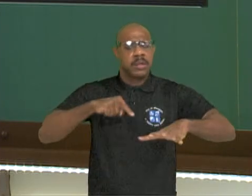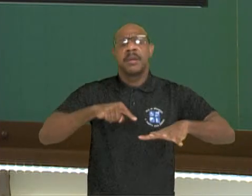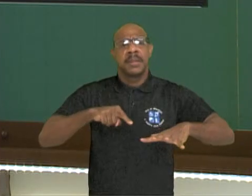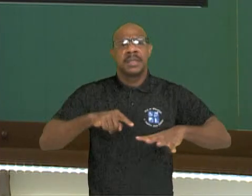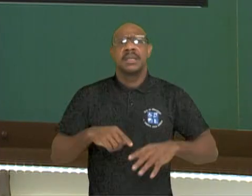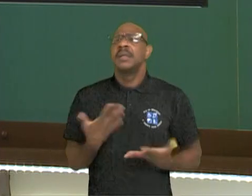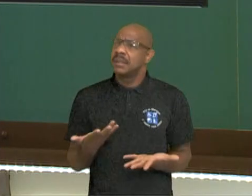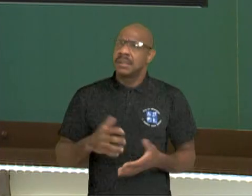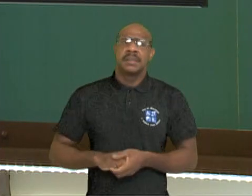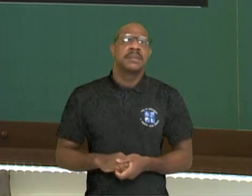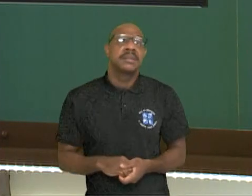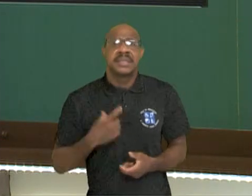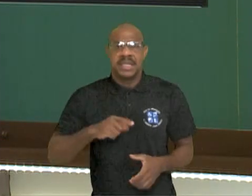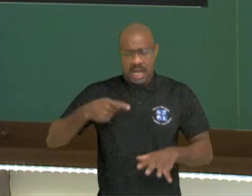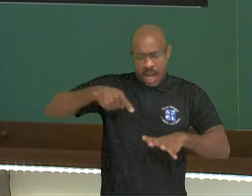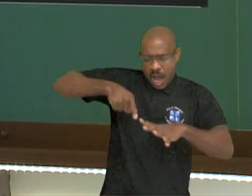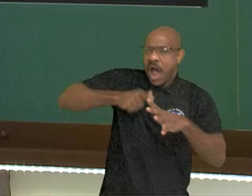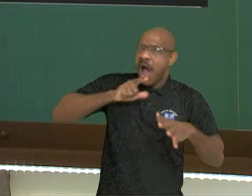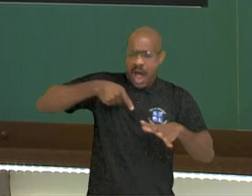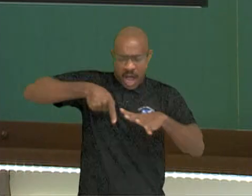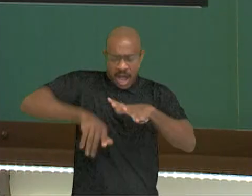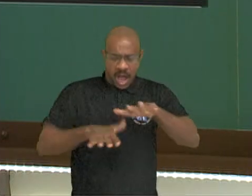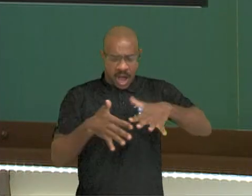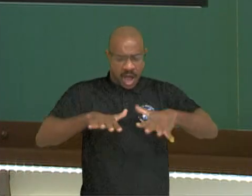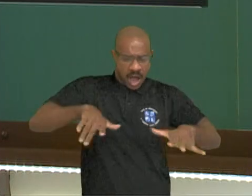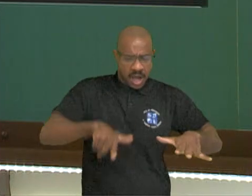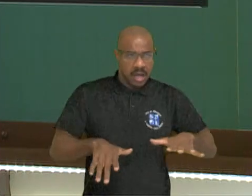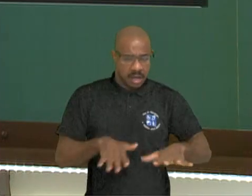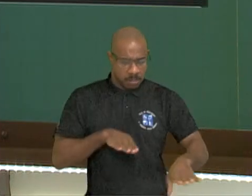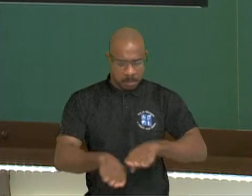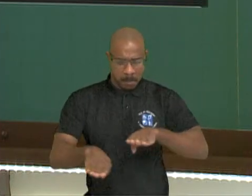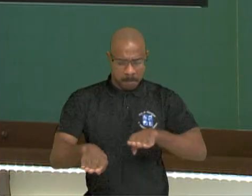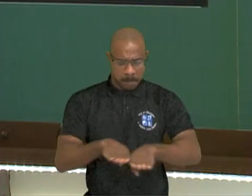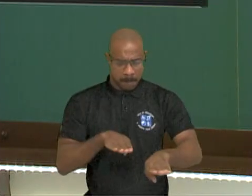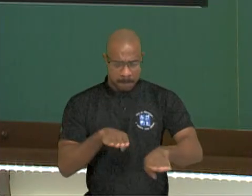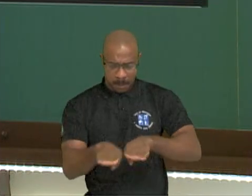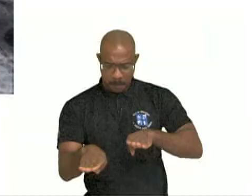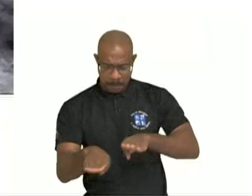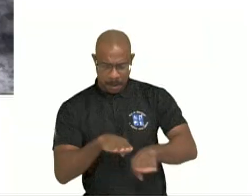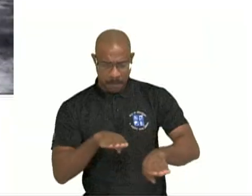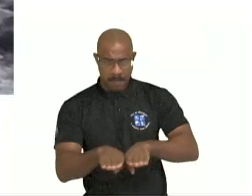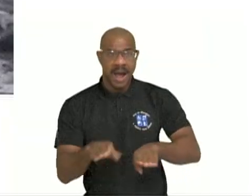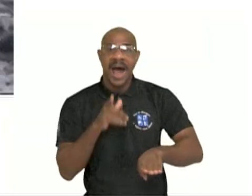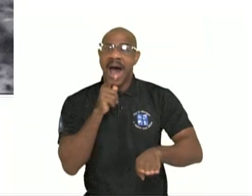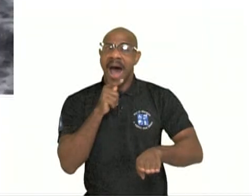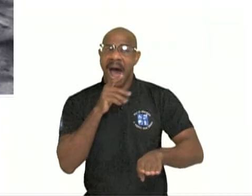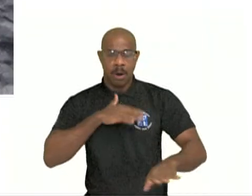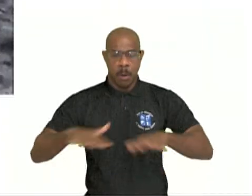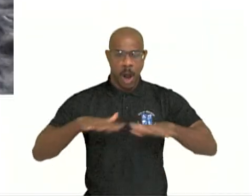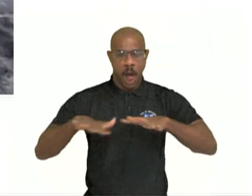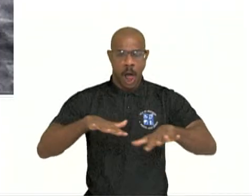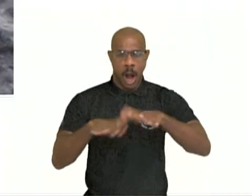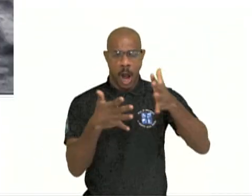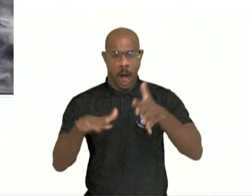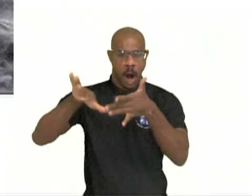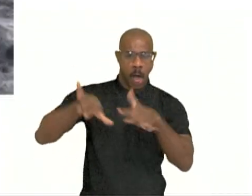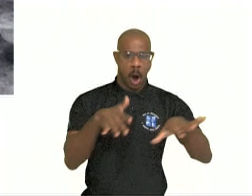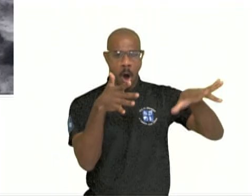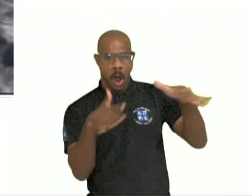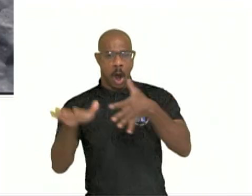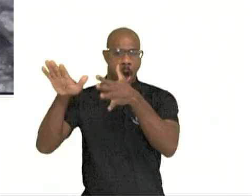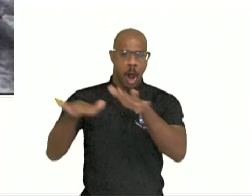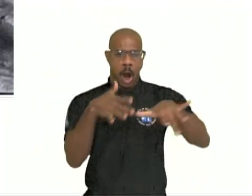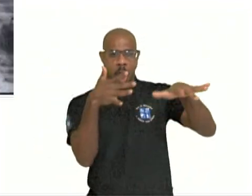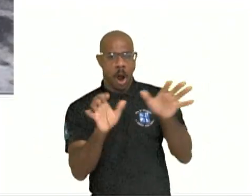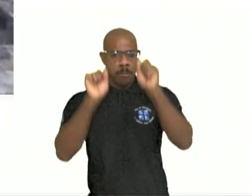ele acontece no fundo dos oceanos, haverá movimentação da água do oceano e a gente vai ter a formação da tsunami,